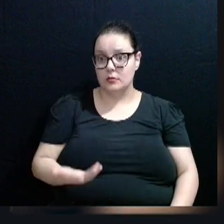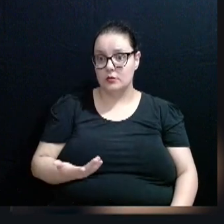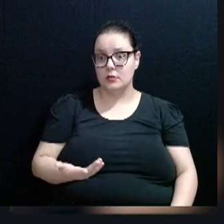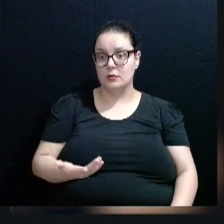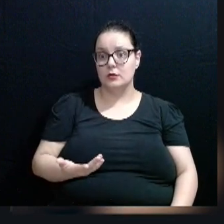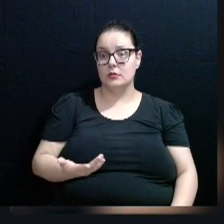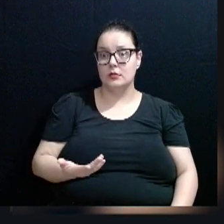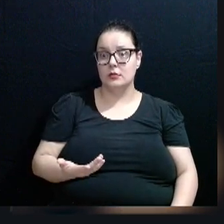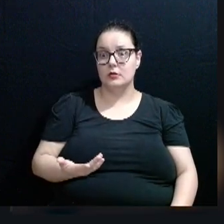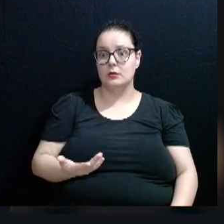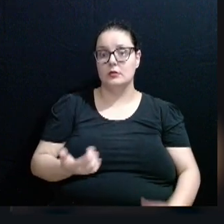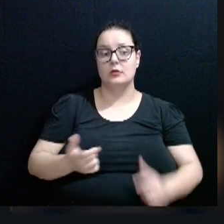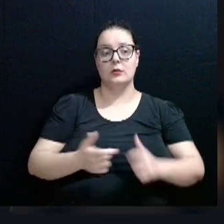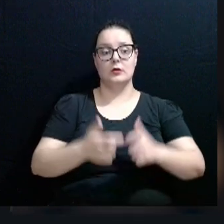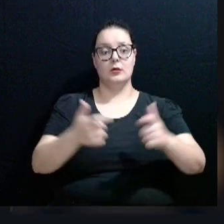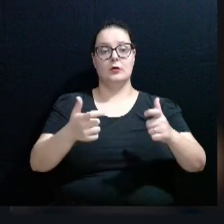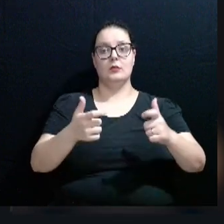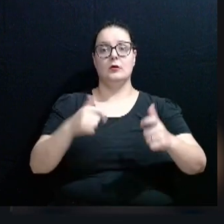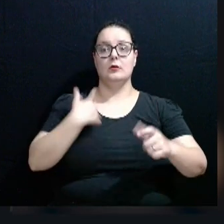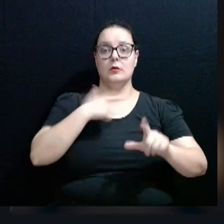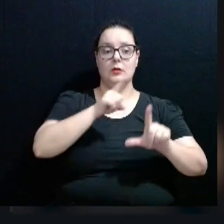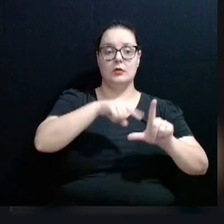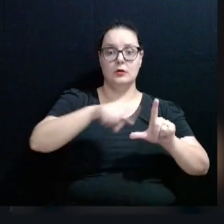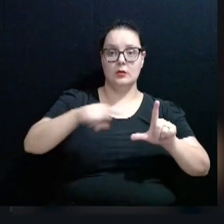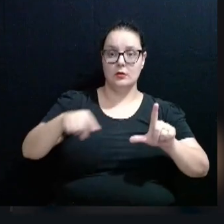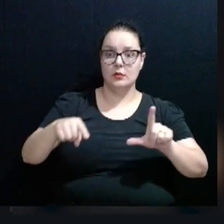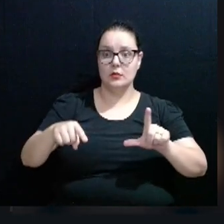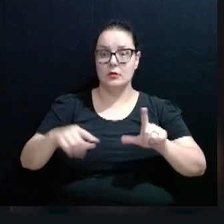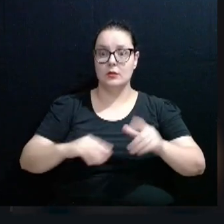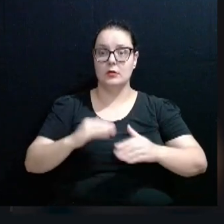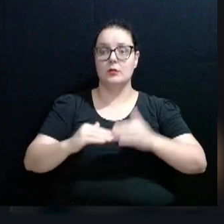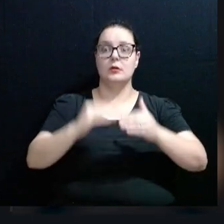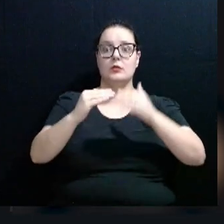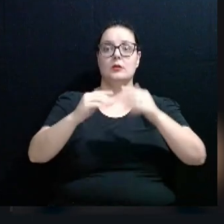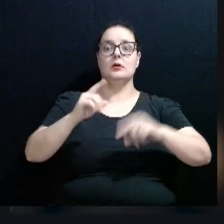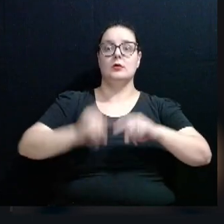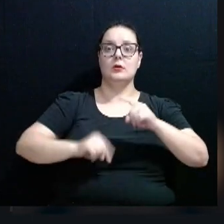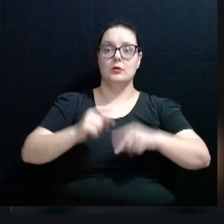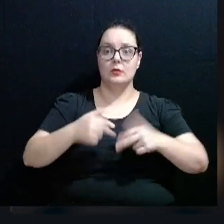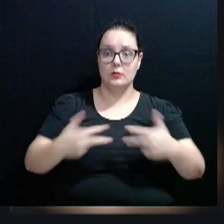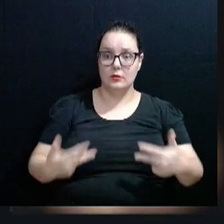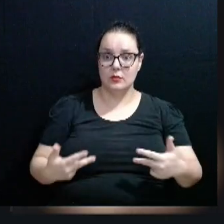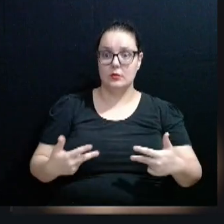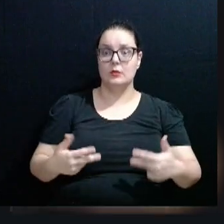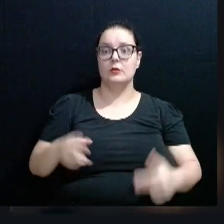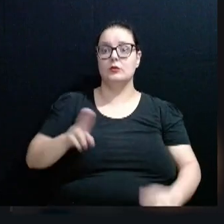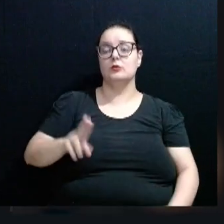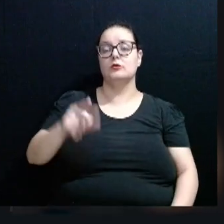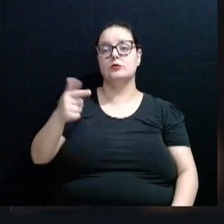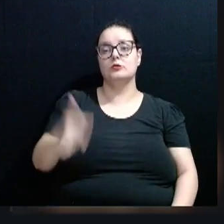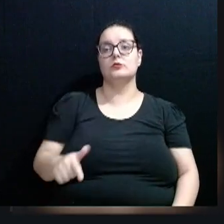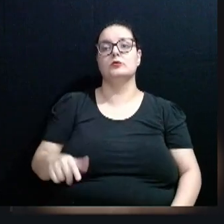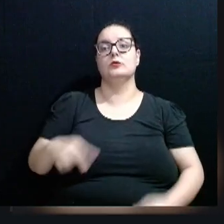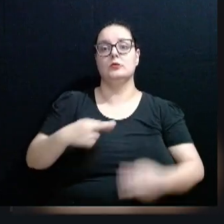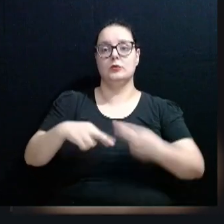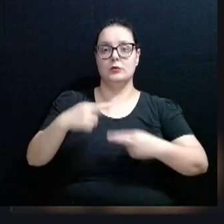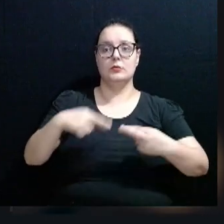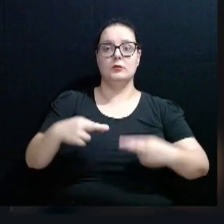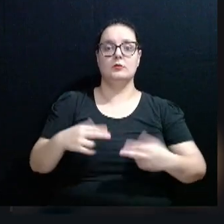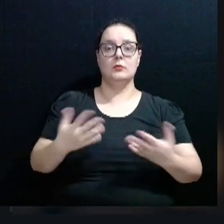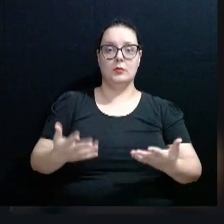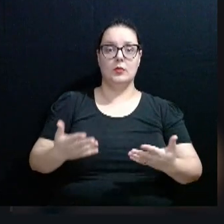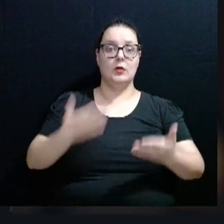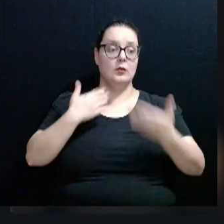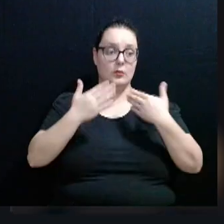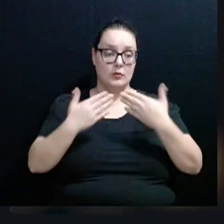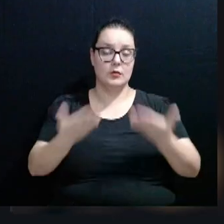aumentar os nossos índices de recuperação de materiais por meio da reutilização, por meio da reciclagem. Eu estava justamente comentando, né, da